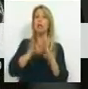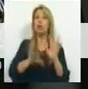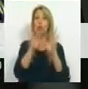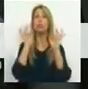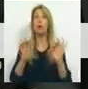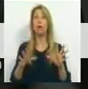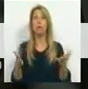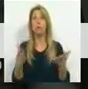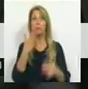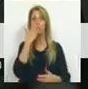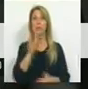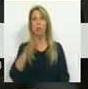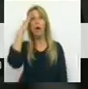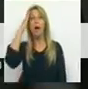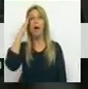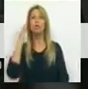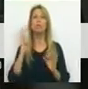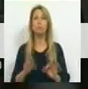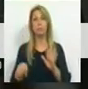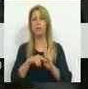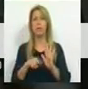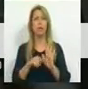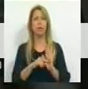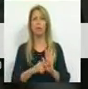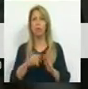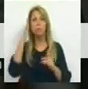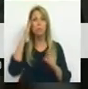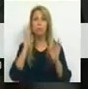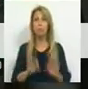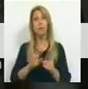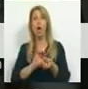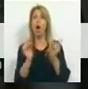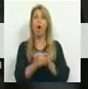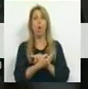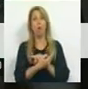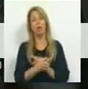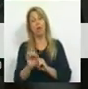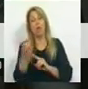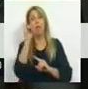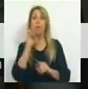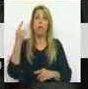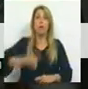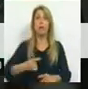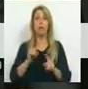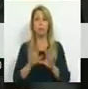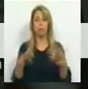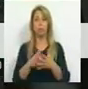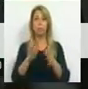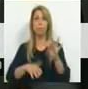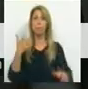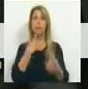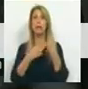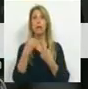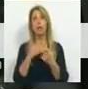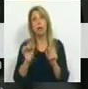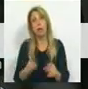atitude exatamente negativa, exatamente ao contrário daquela que se deve ter numa Comissão Parlamentar de Inquérito, que